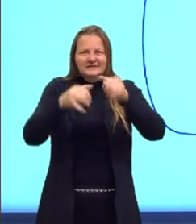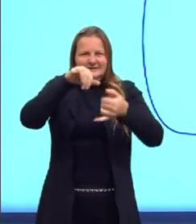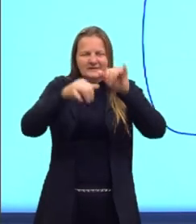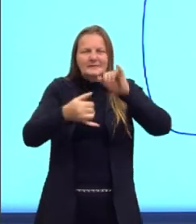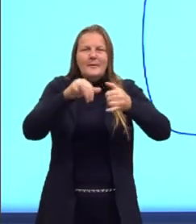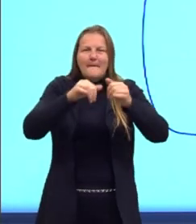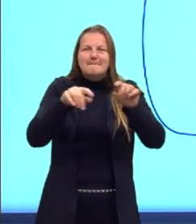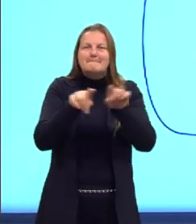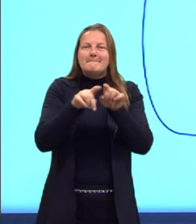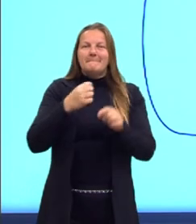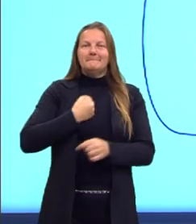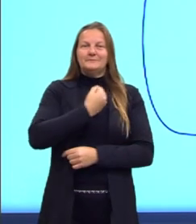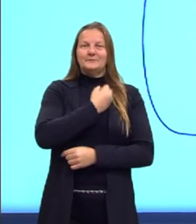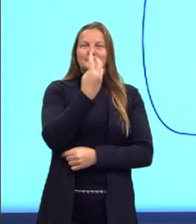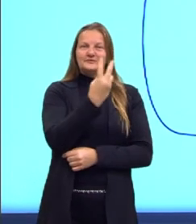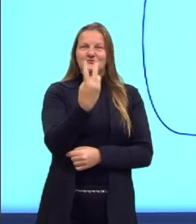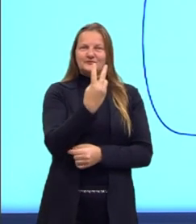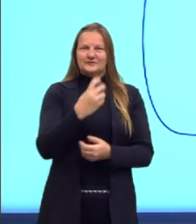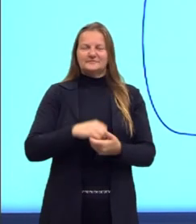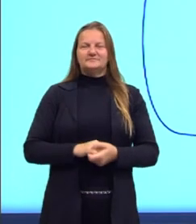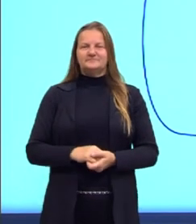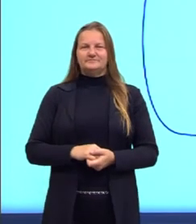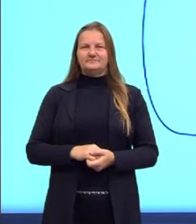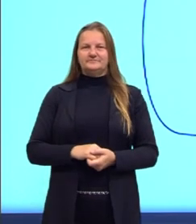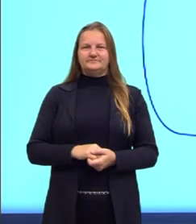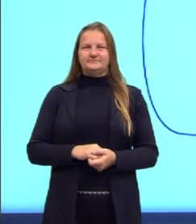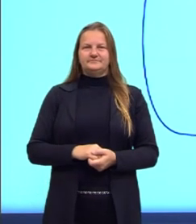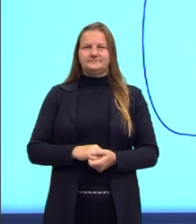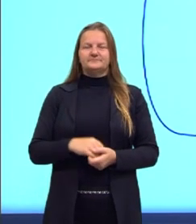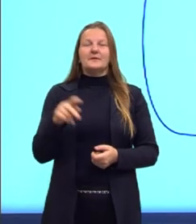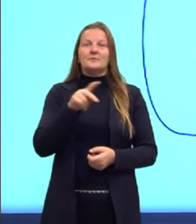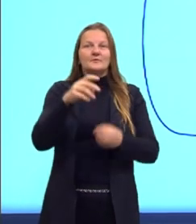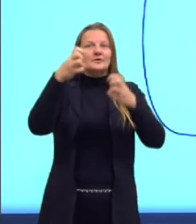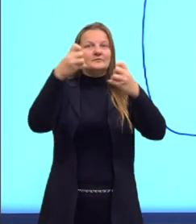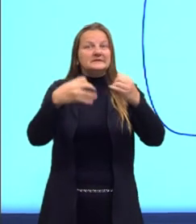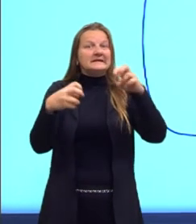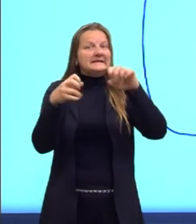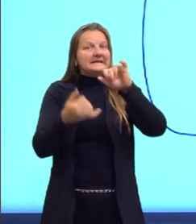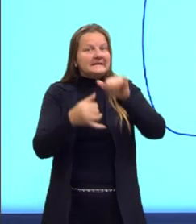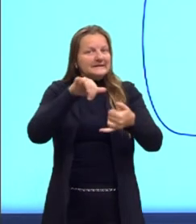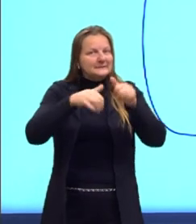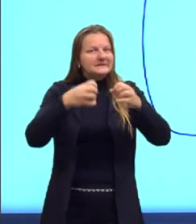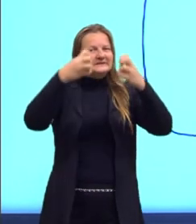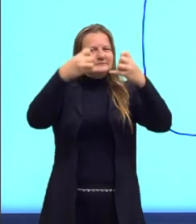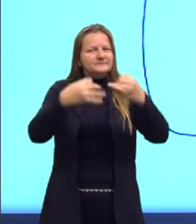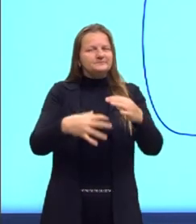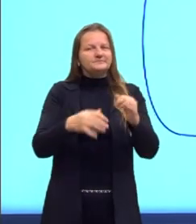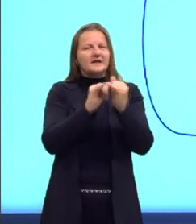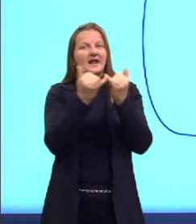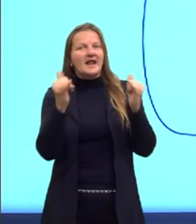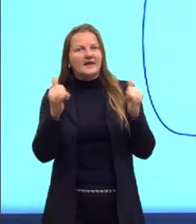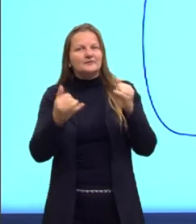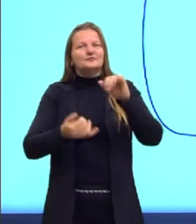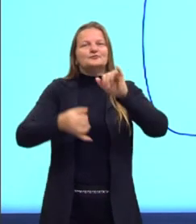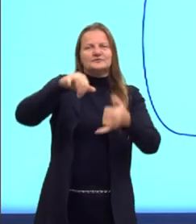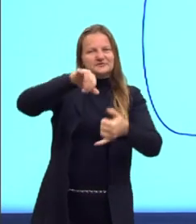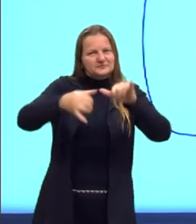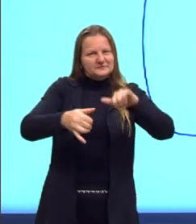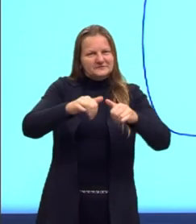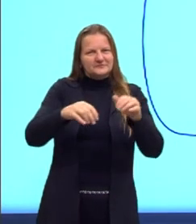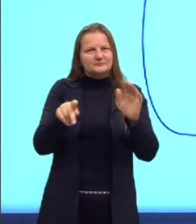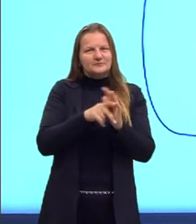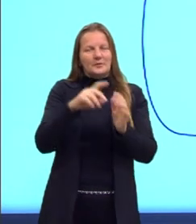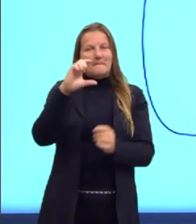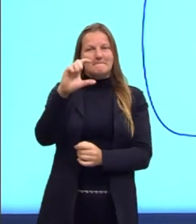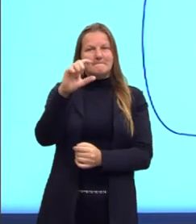de química número 22 tá onde o professor explica então é eletroquímica né onde tem as